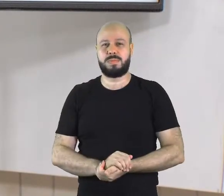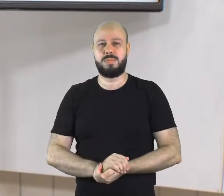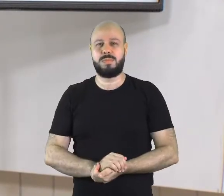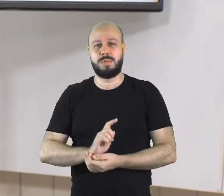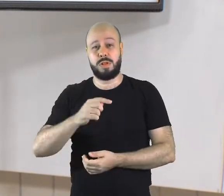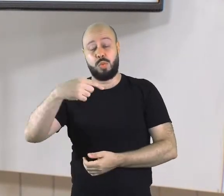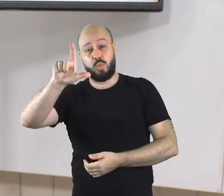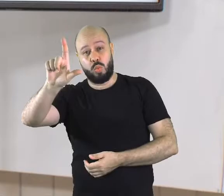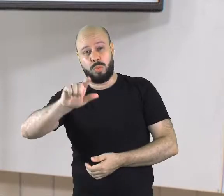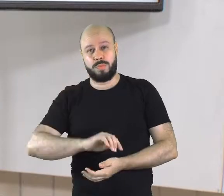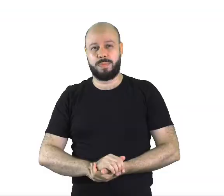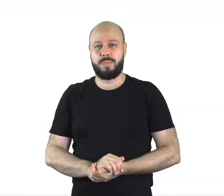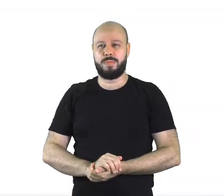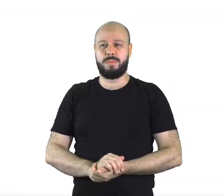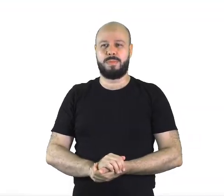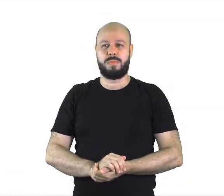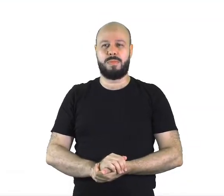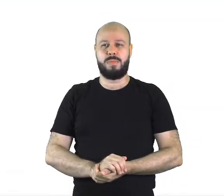Próxima.